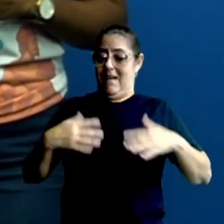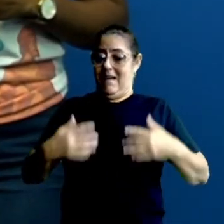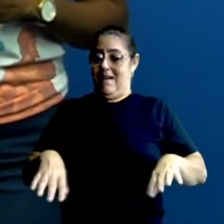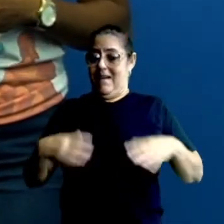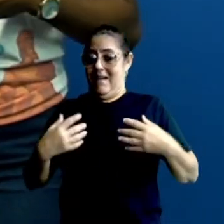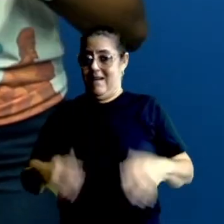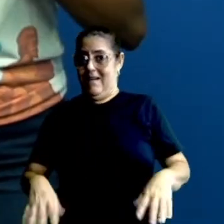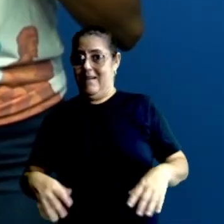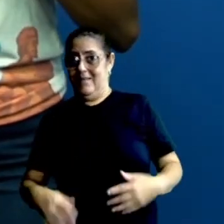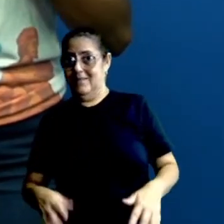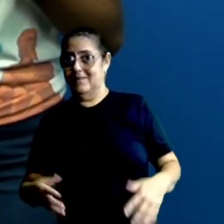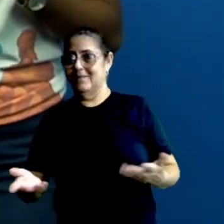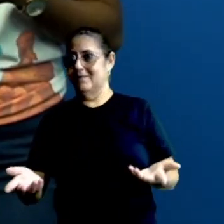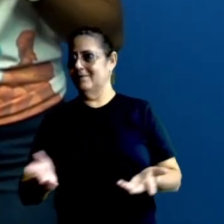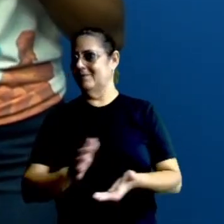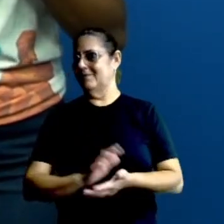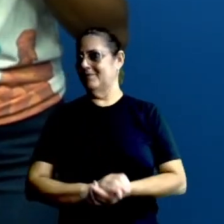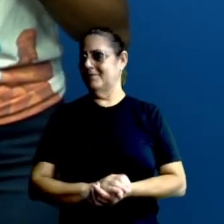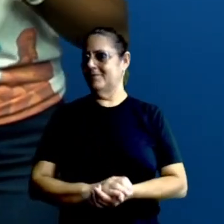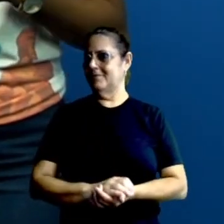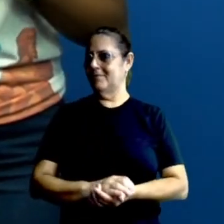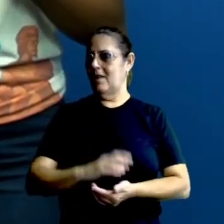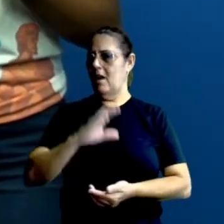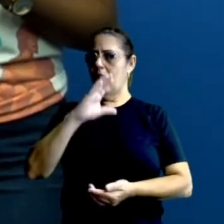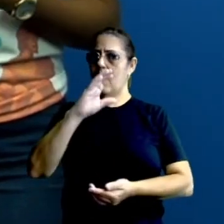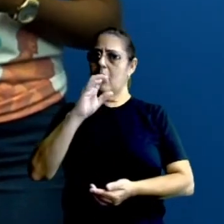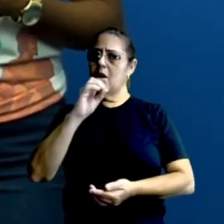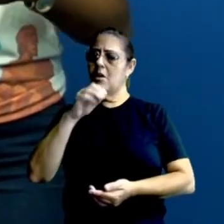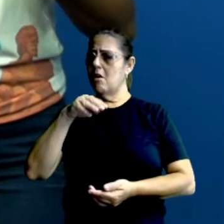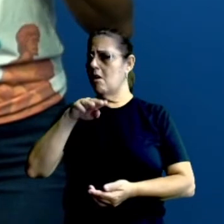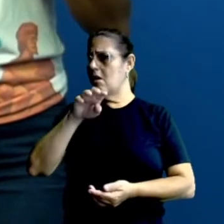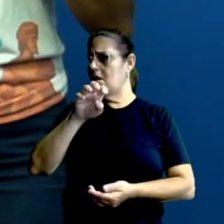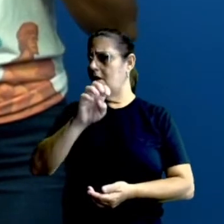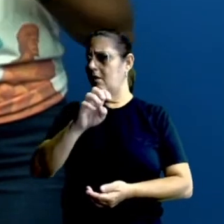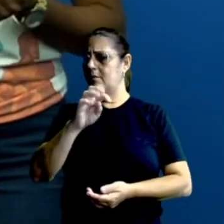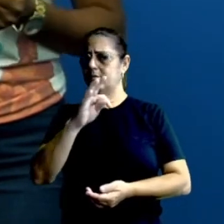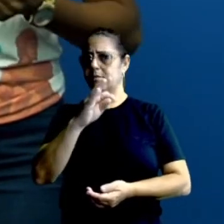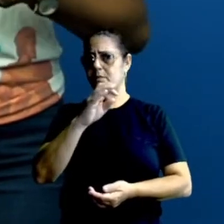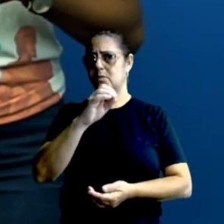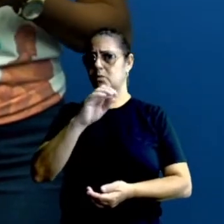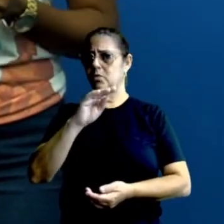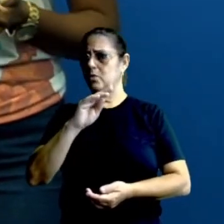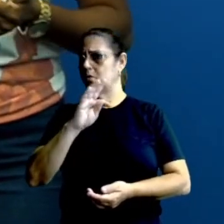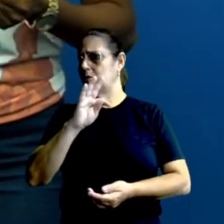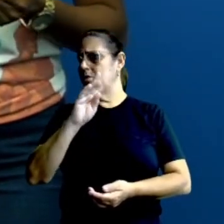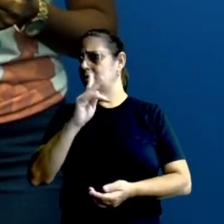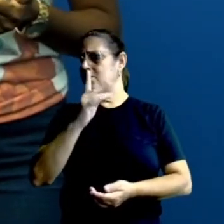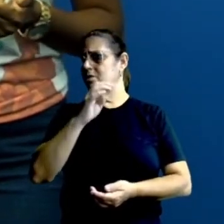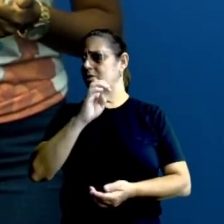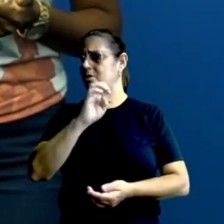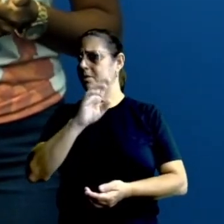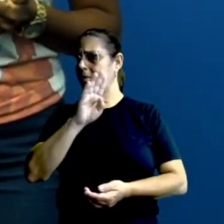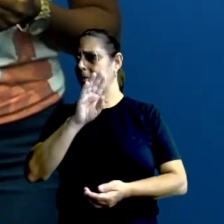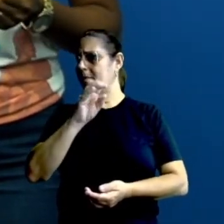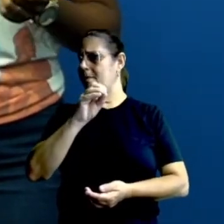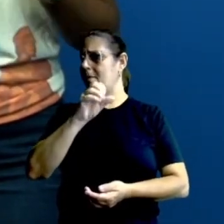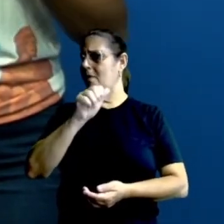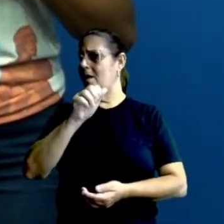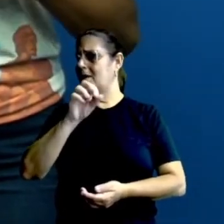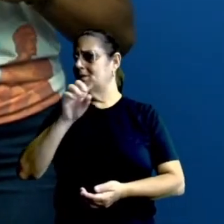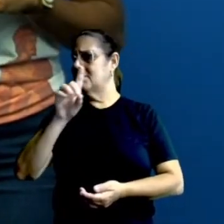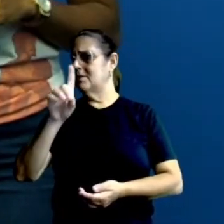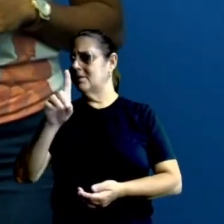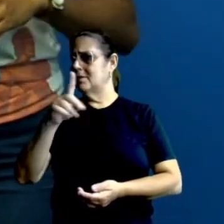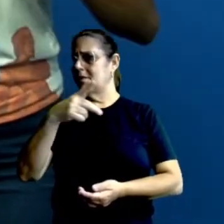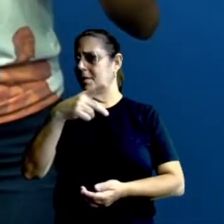dessa forma. Come to the board, please. Come to the board, please. E